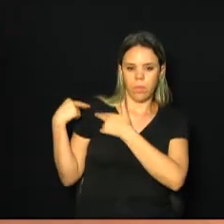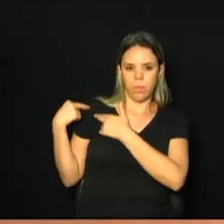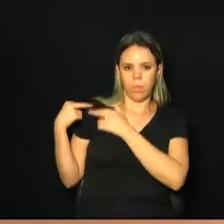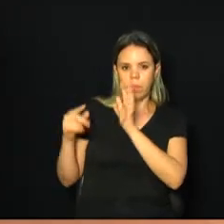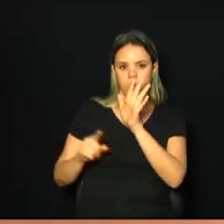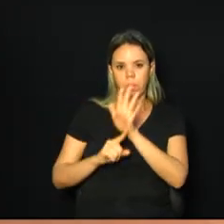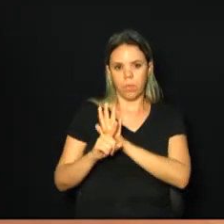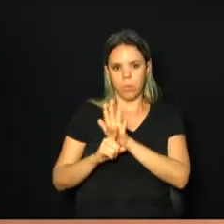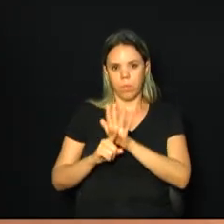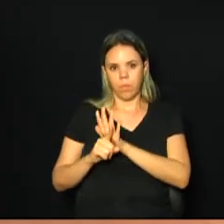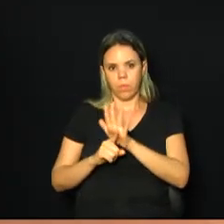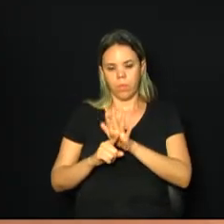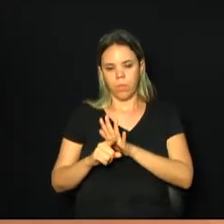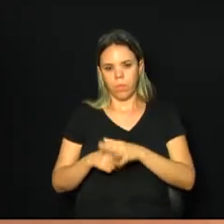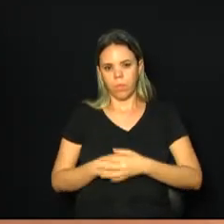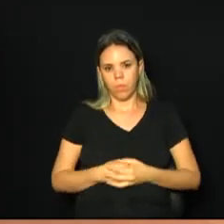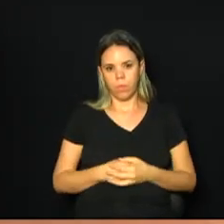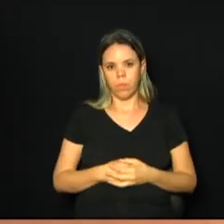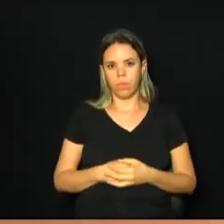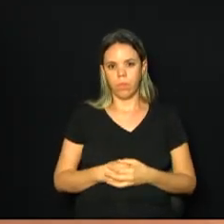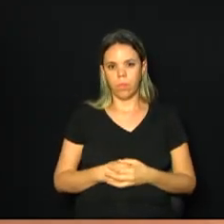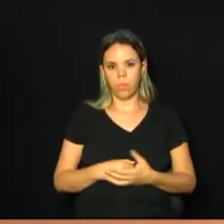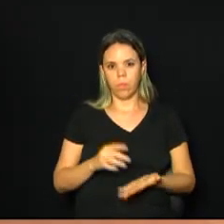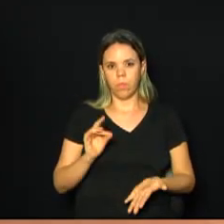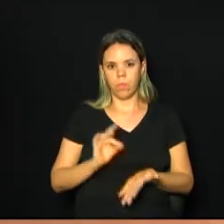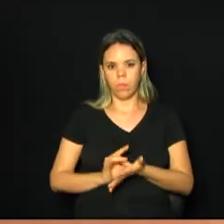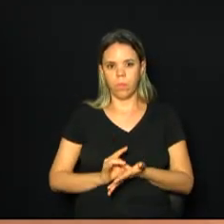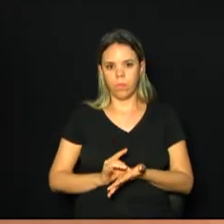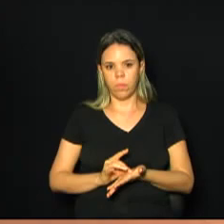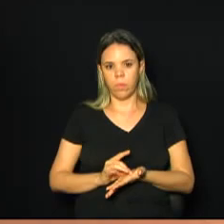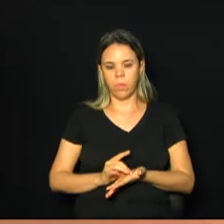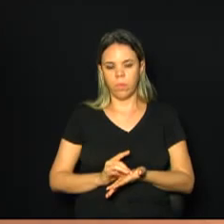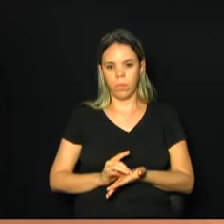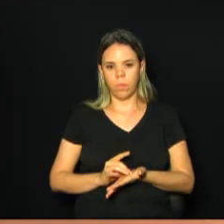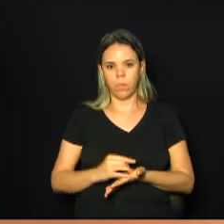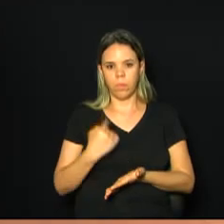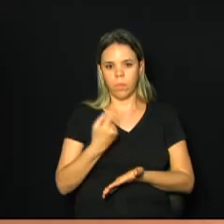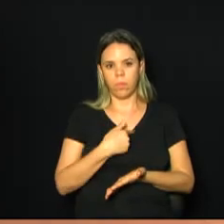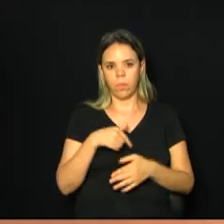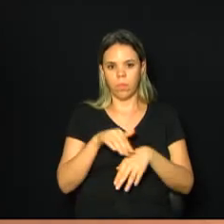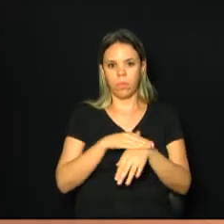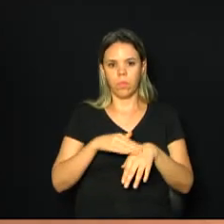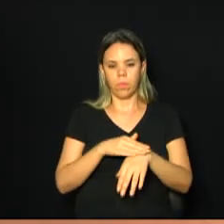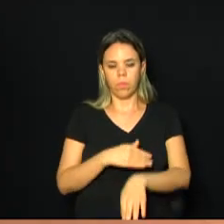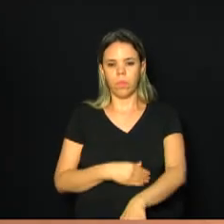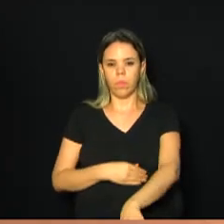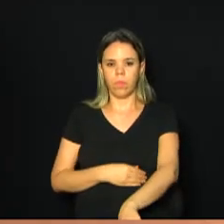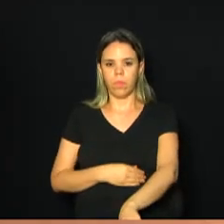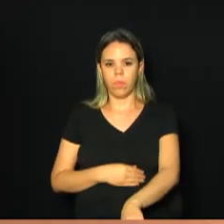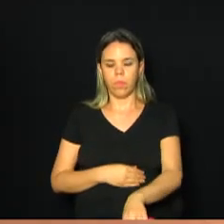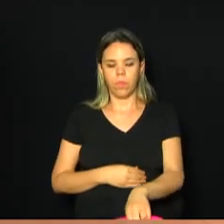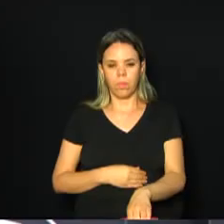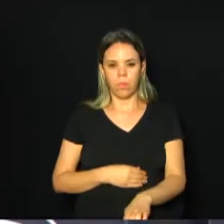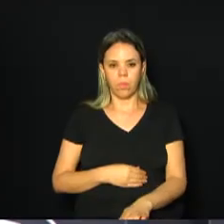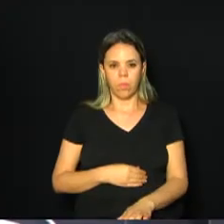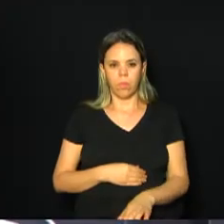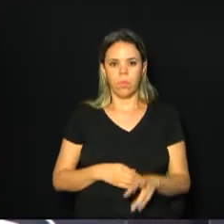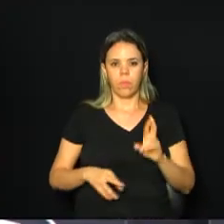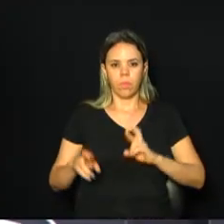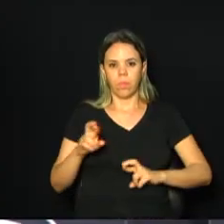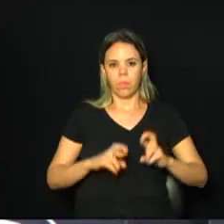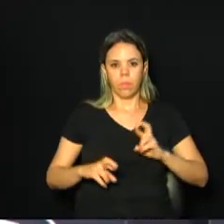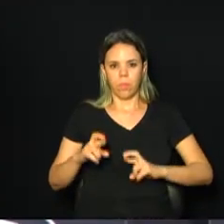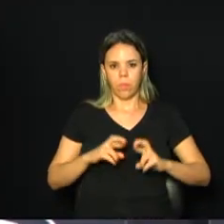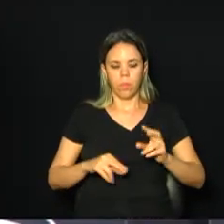dados? Na realidade, foi aí que a gente conversou sobre o caso da auditoria que a